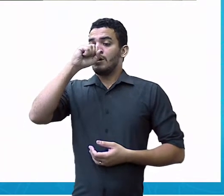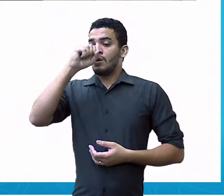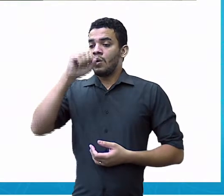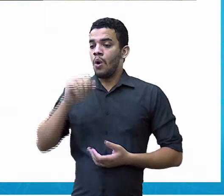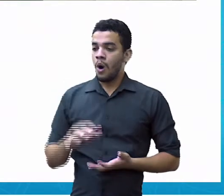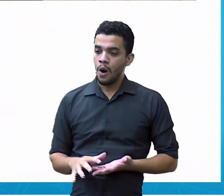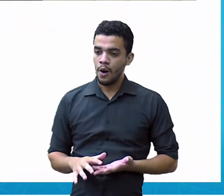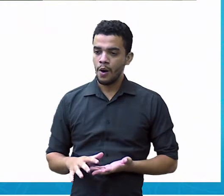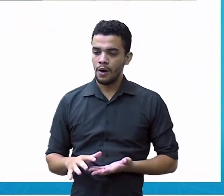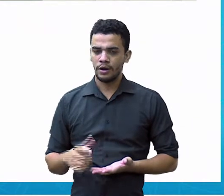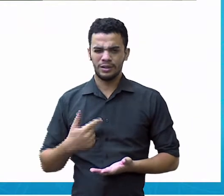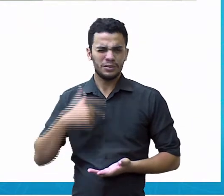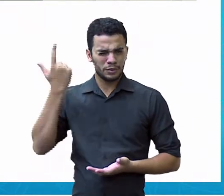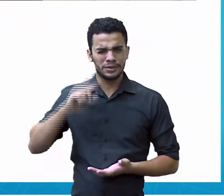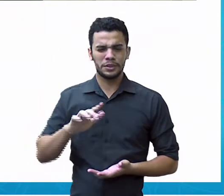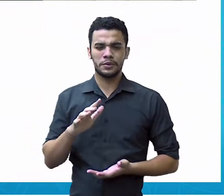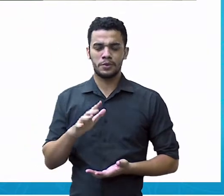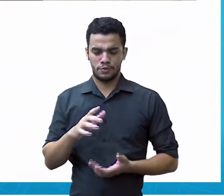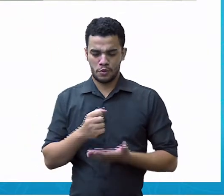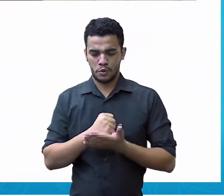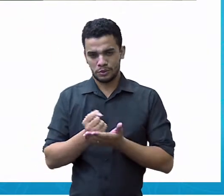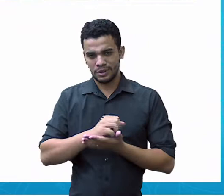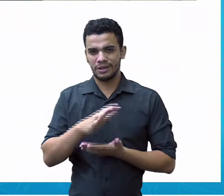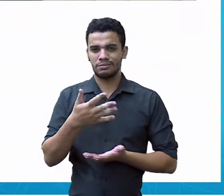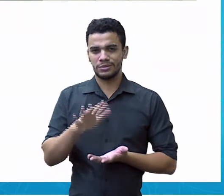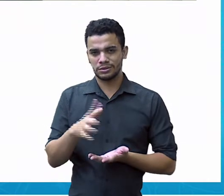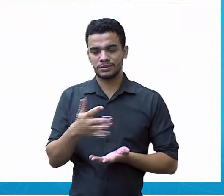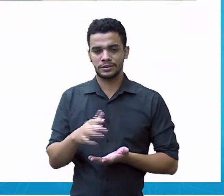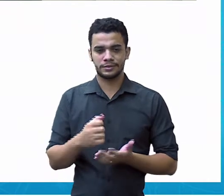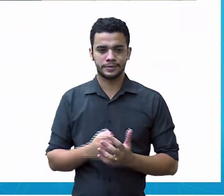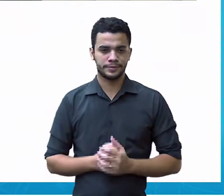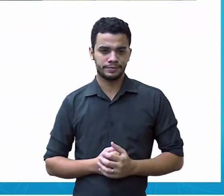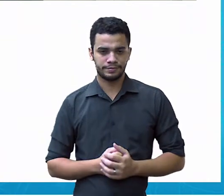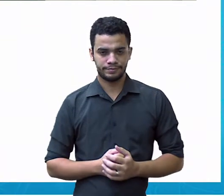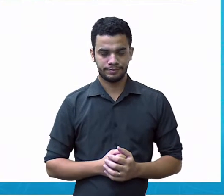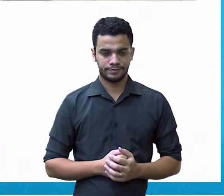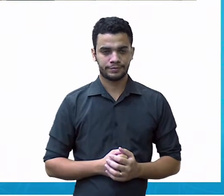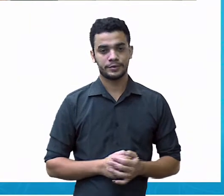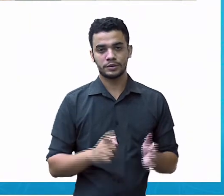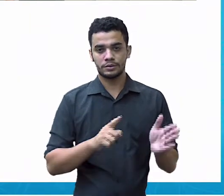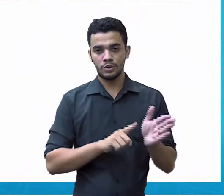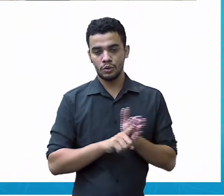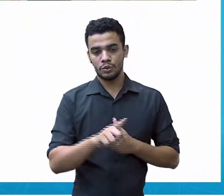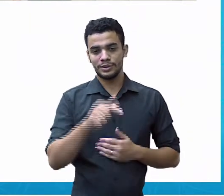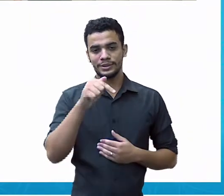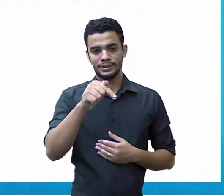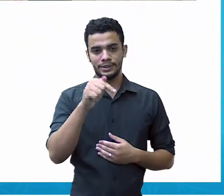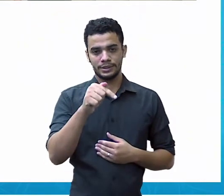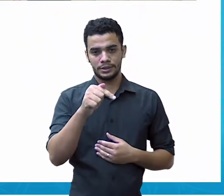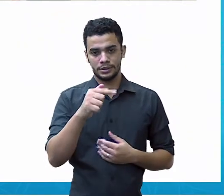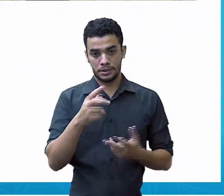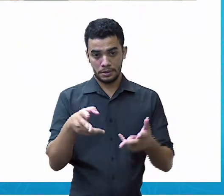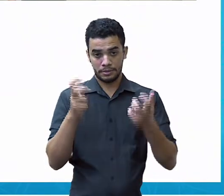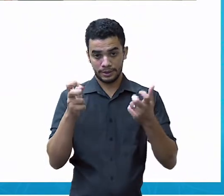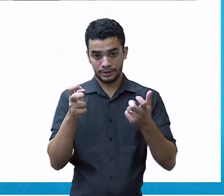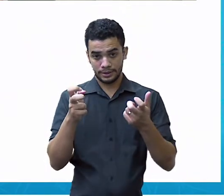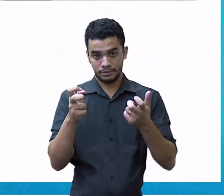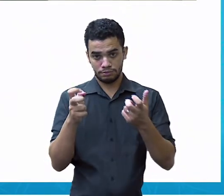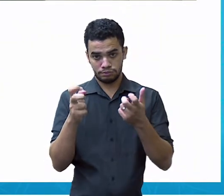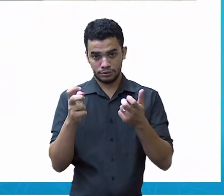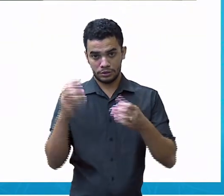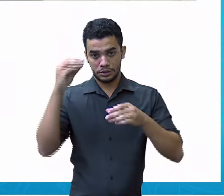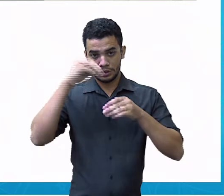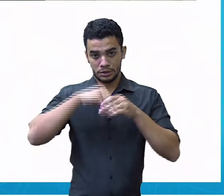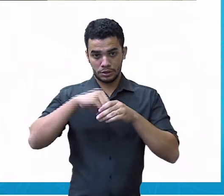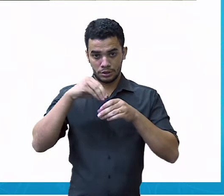Qual dos seguintes comportamentos envolve maior número de órgãos do